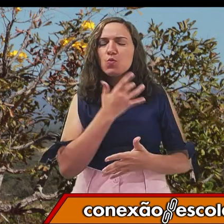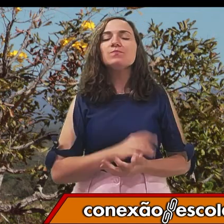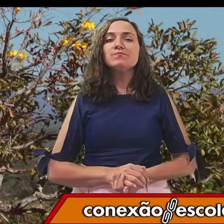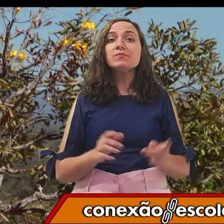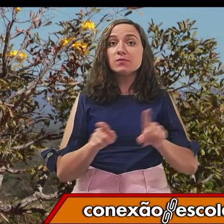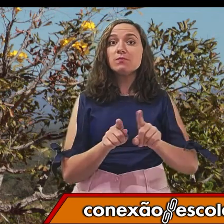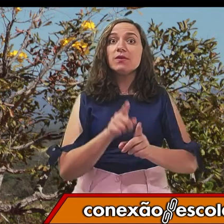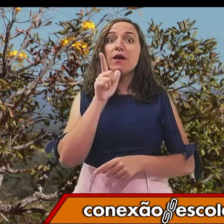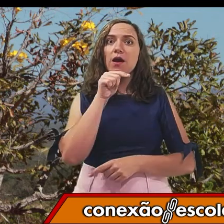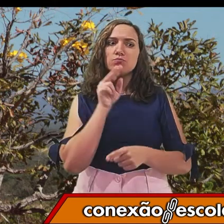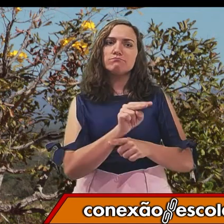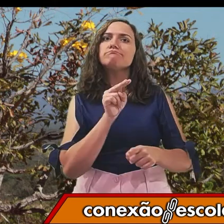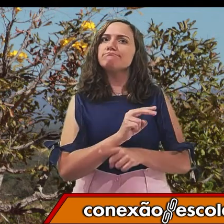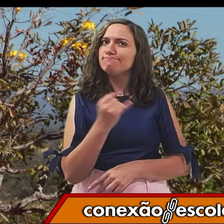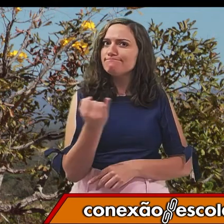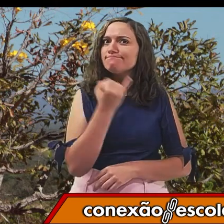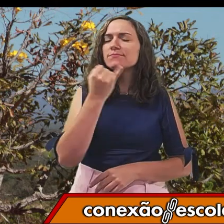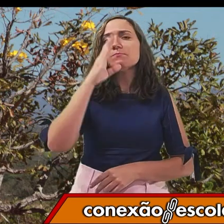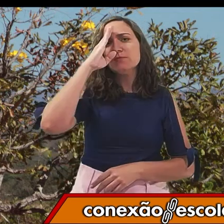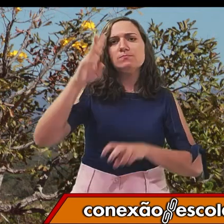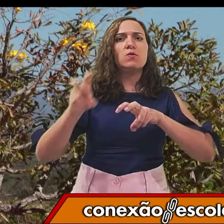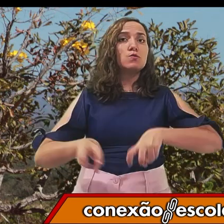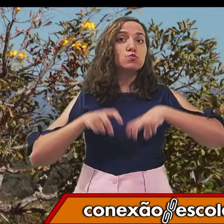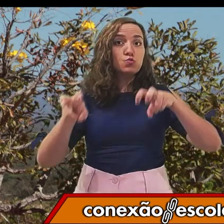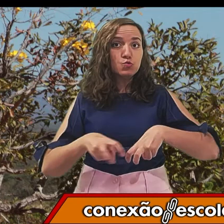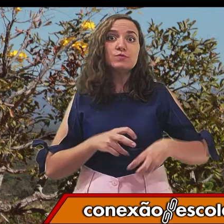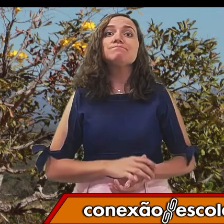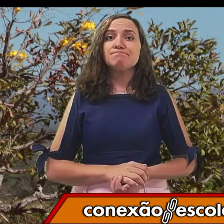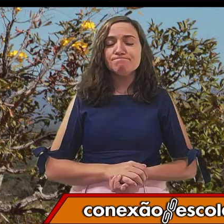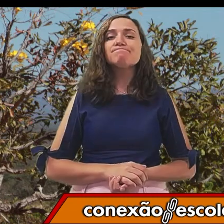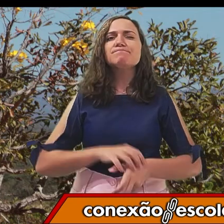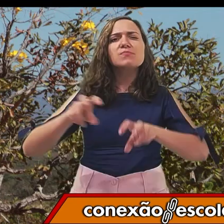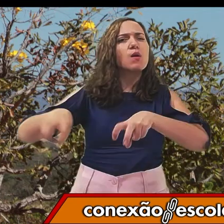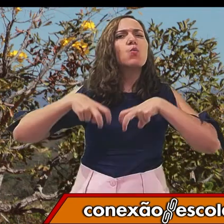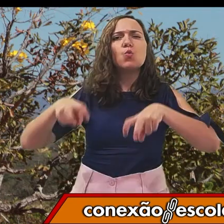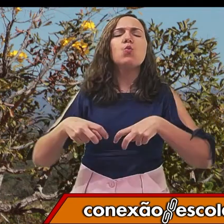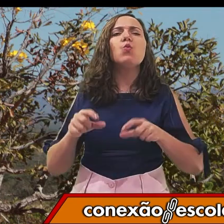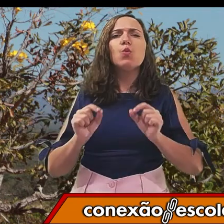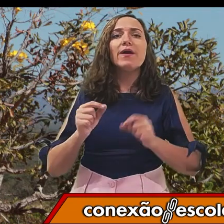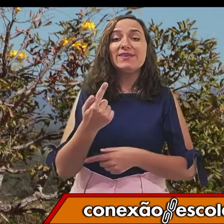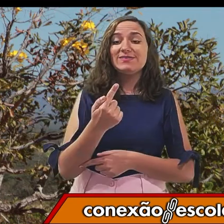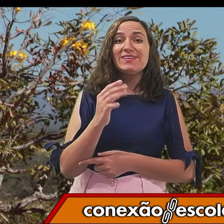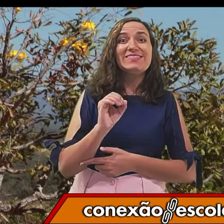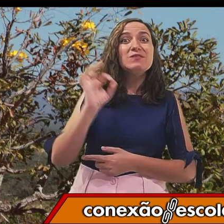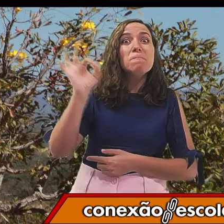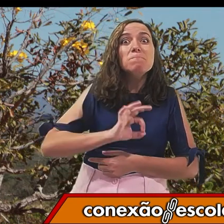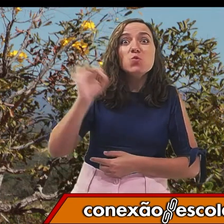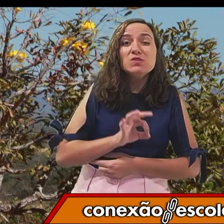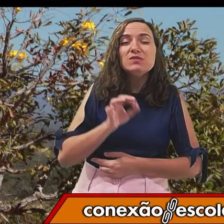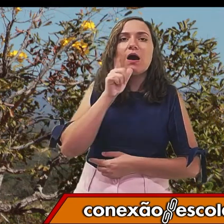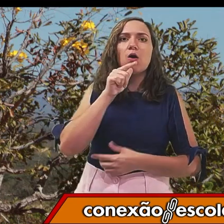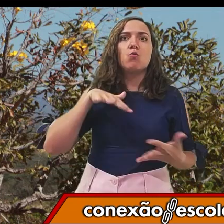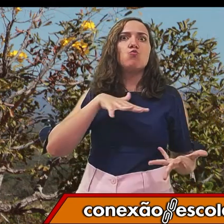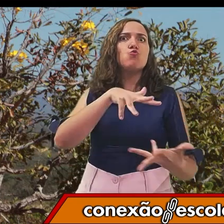é muito importante, especialmente na agricultura. A agricultura usa cerca de 70% da água doce do